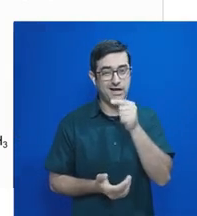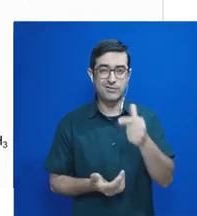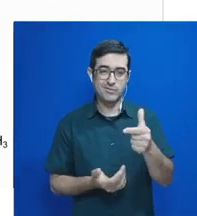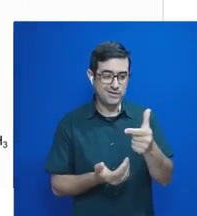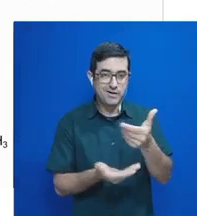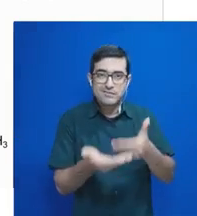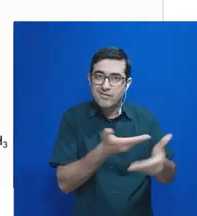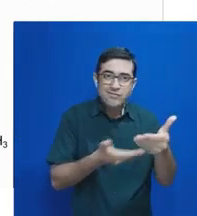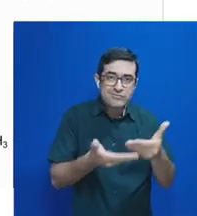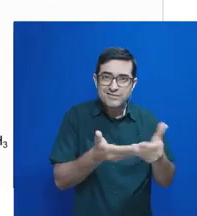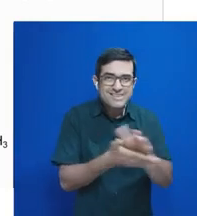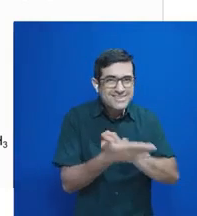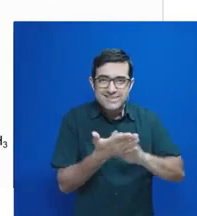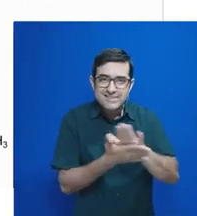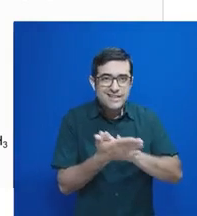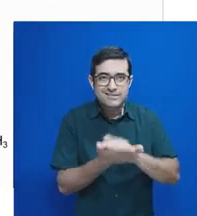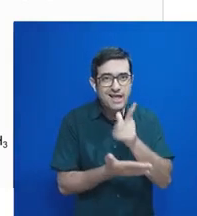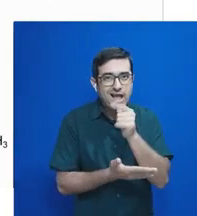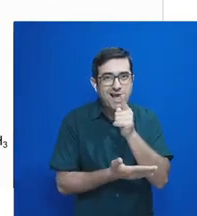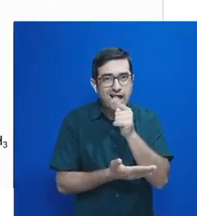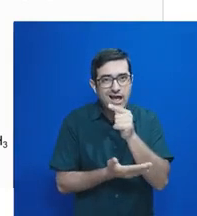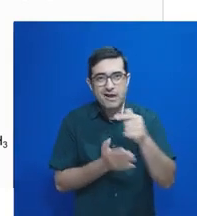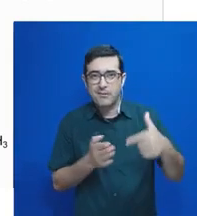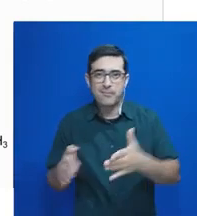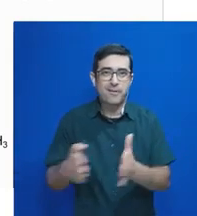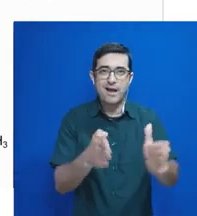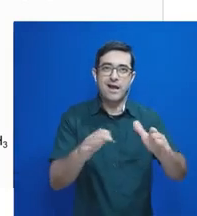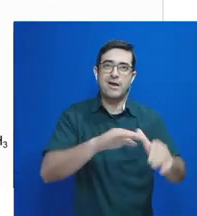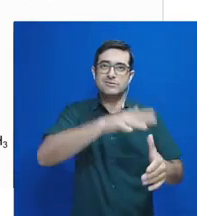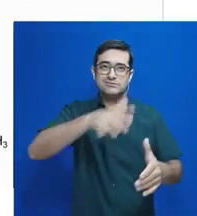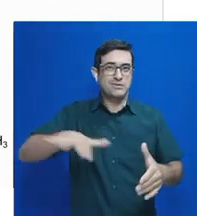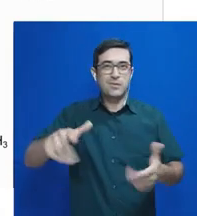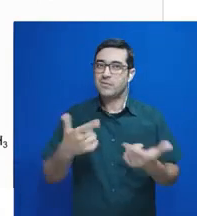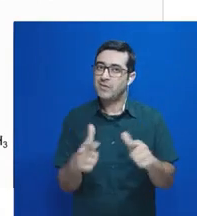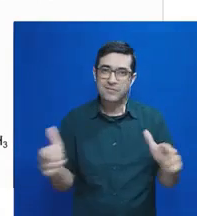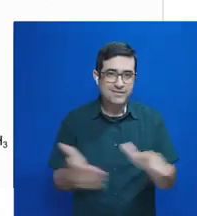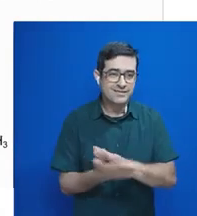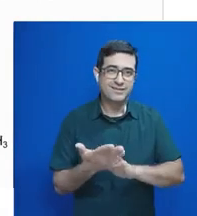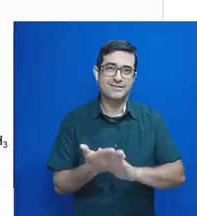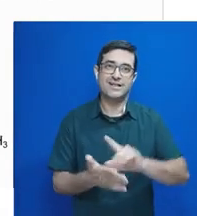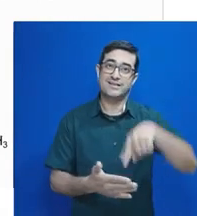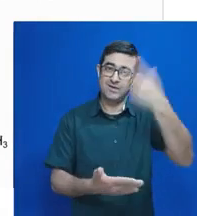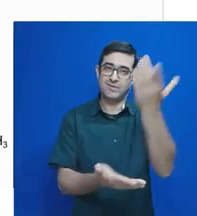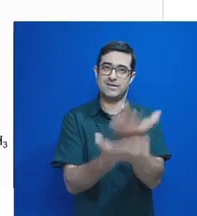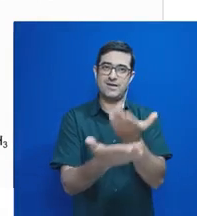interações intermoleculares, não teríamos rios, mares e oceanos. Até a próxima aula.